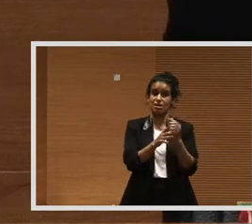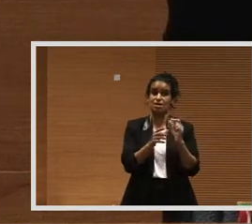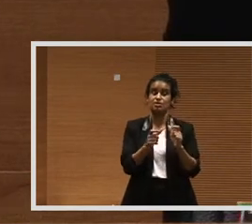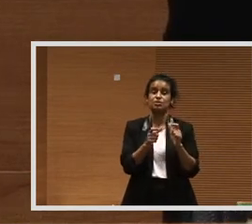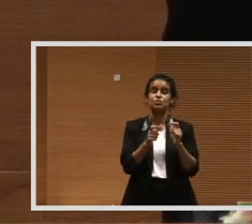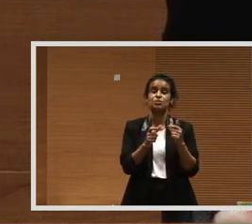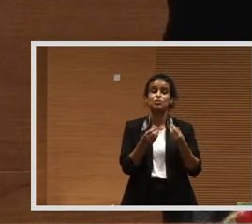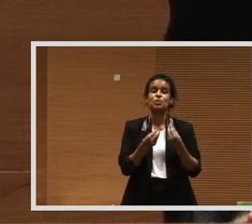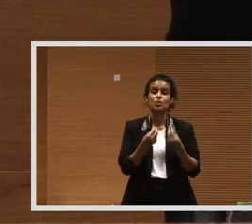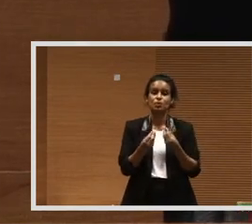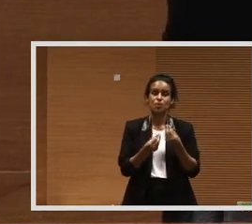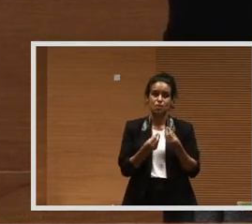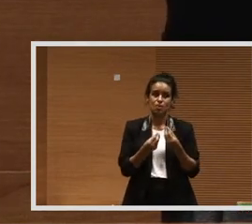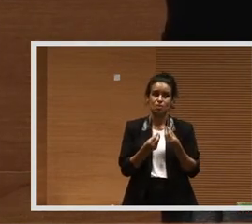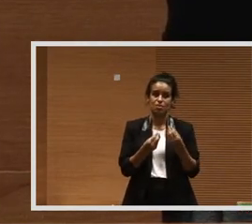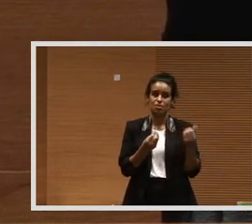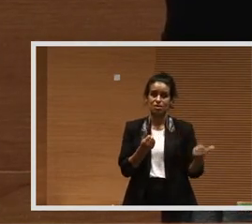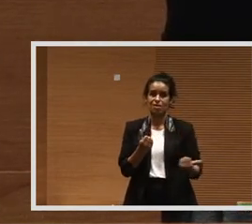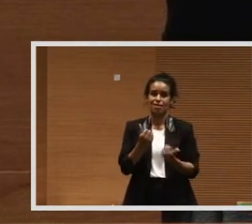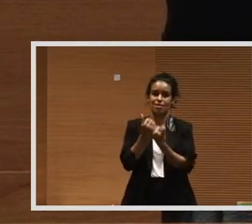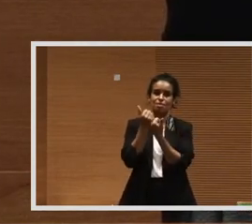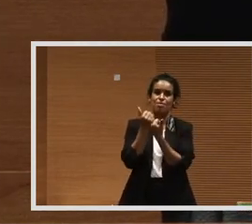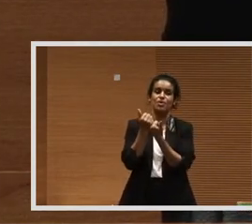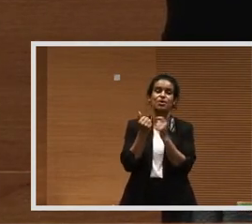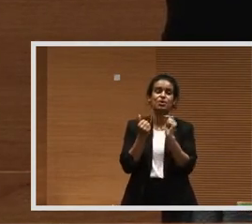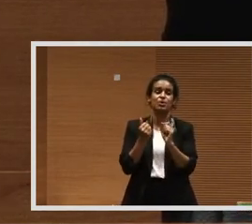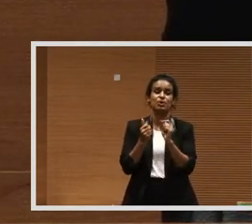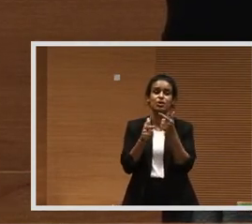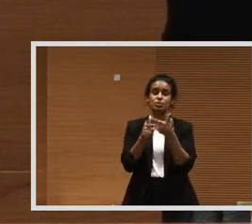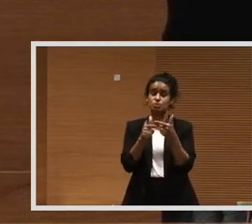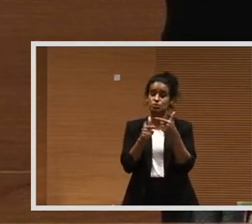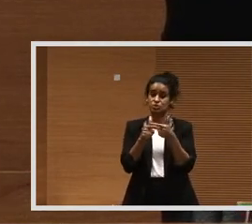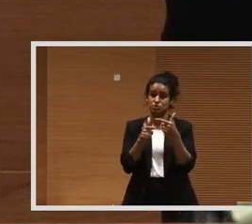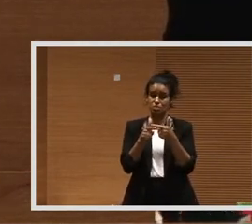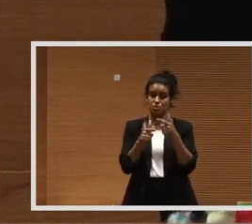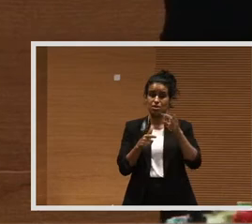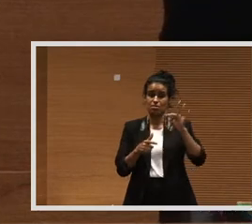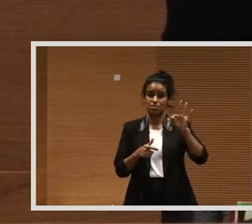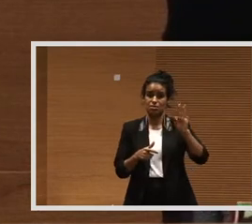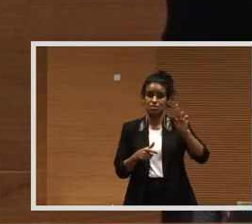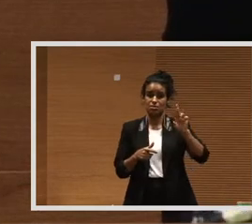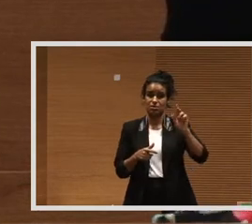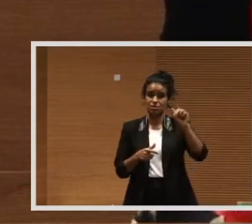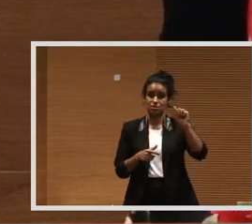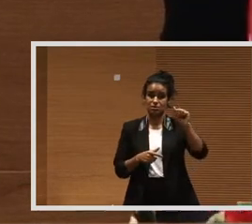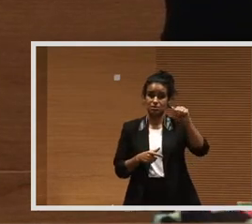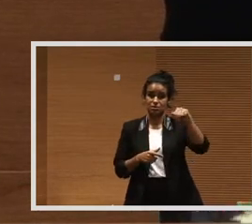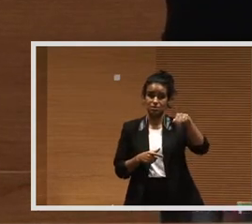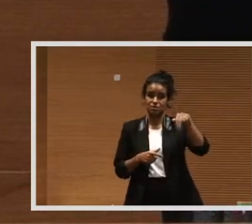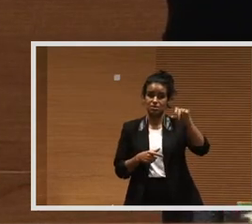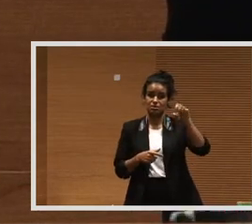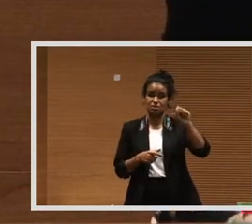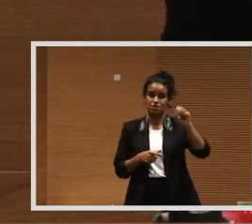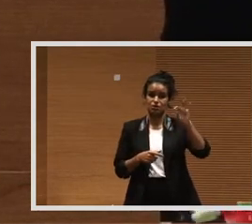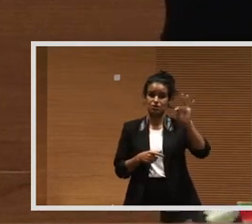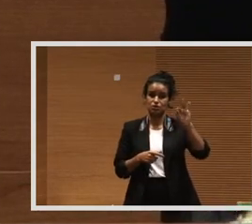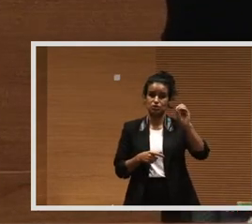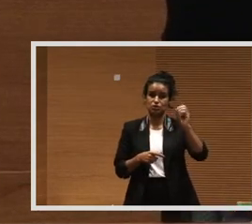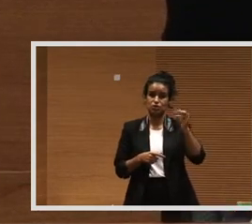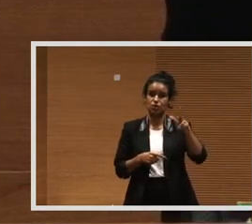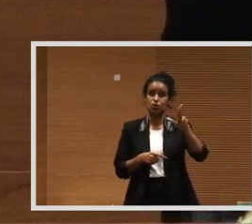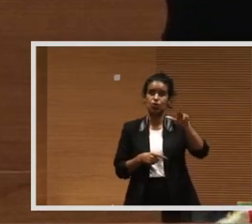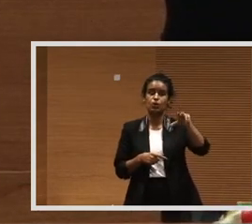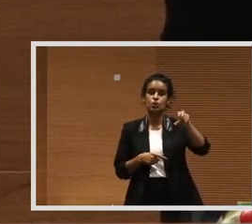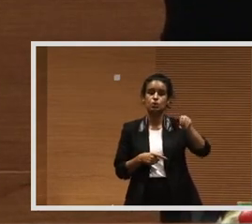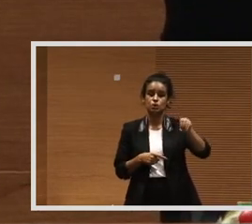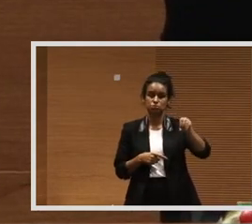como aliado dos transtornos. Né? Quer dizer, é o paramédico do transtorno. Eu